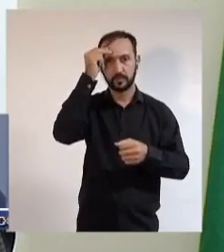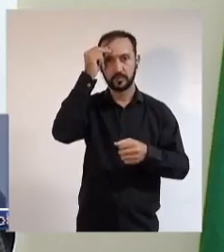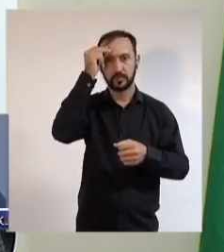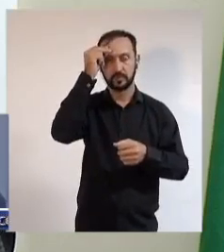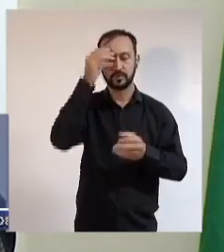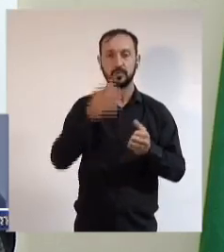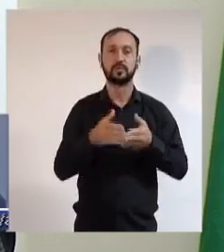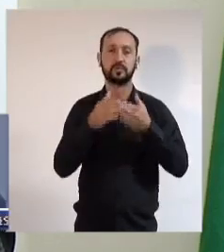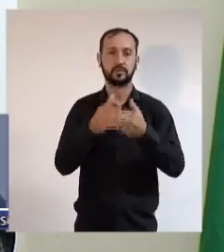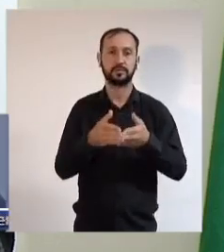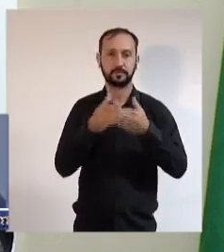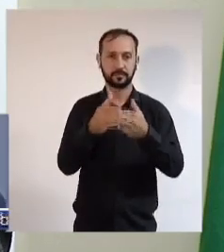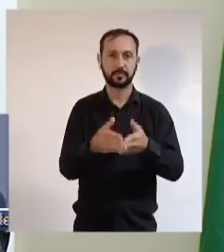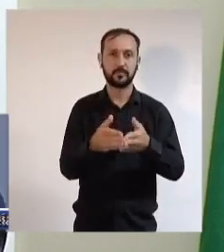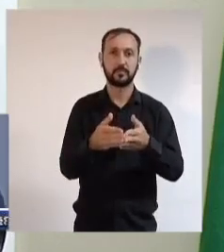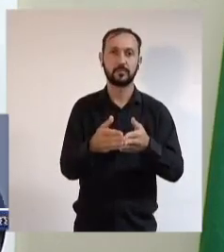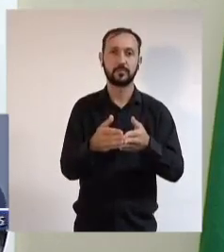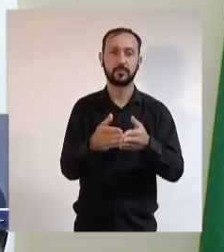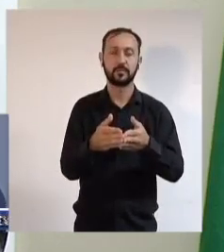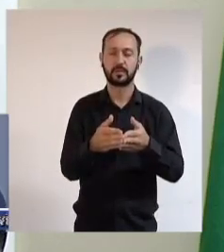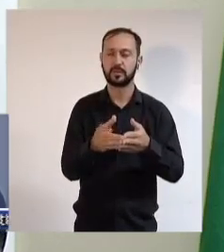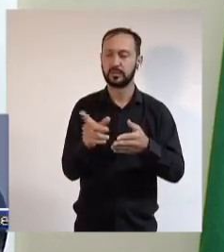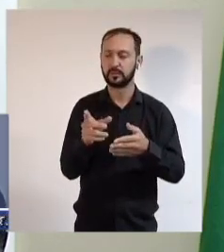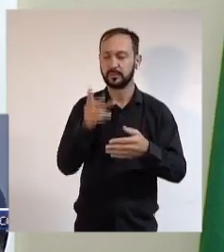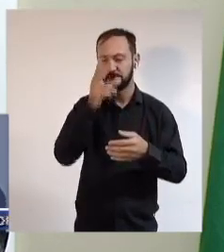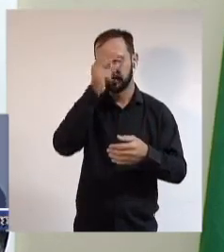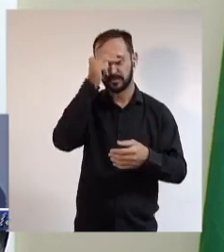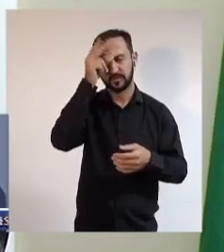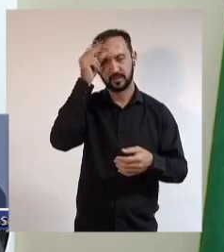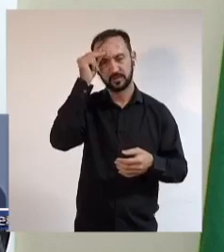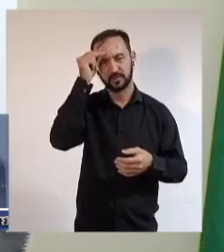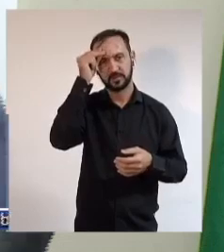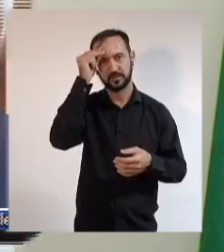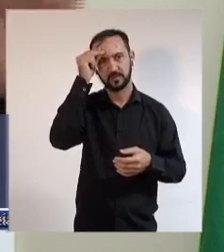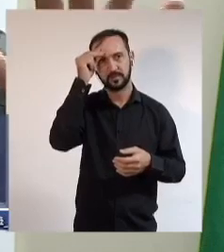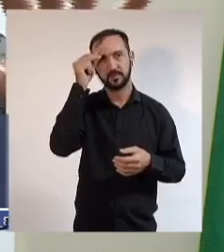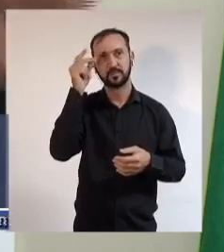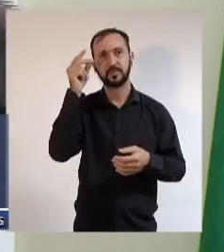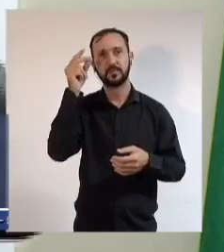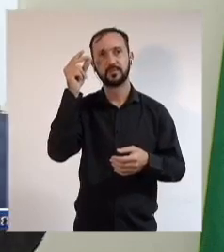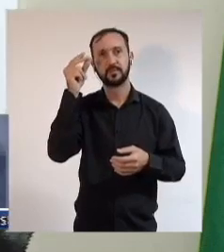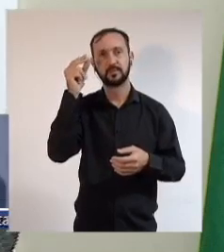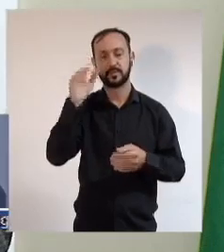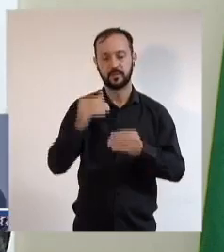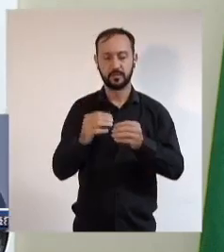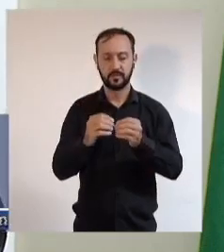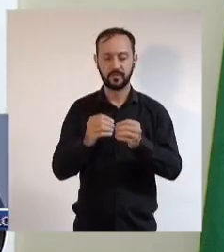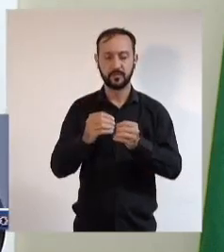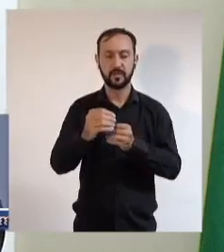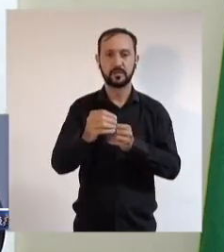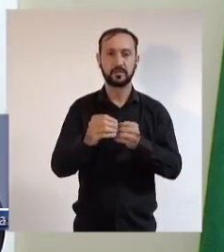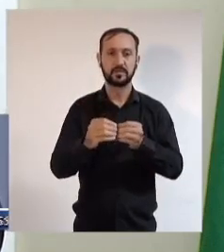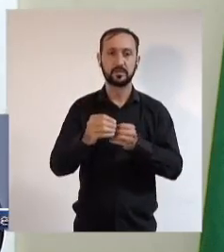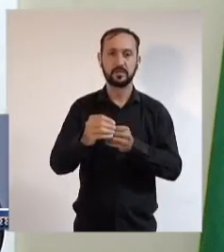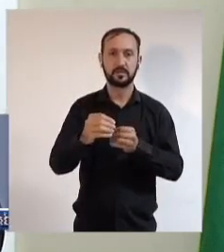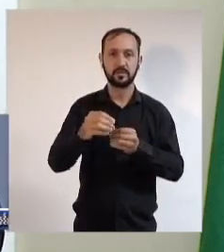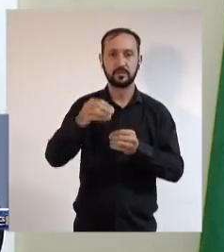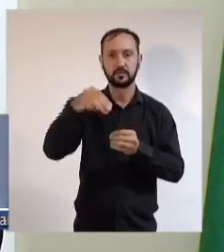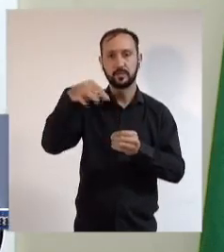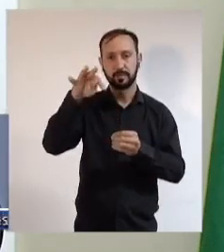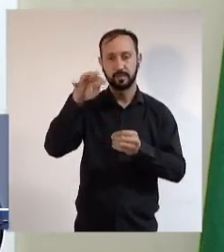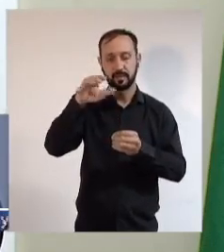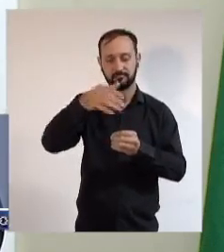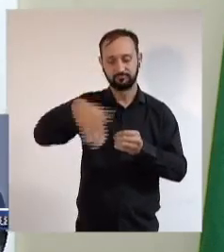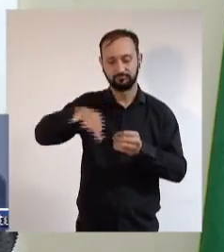é se eu não me engano é uma perfeita do vizinho do município mato grosso estado de mato